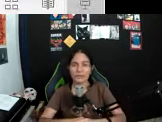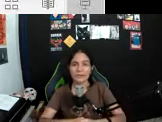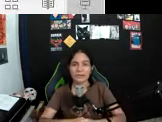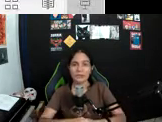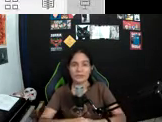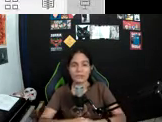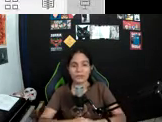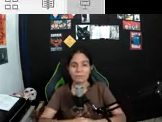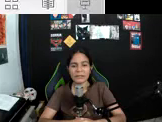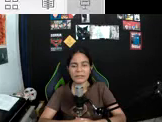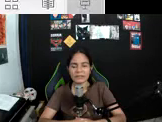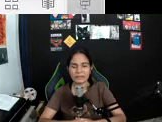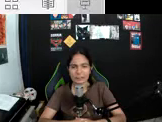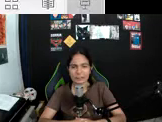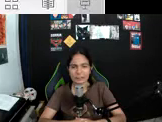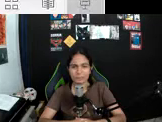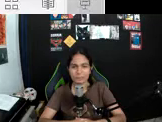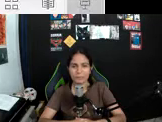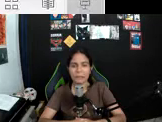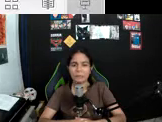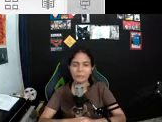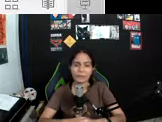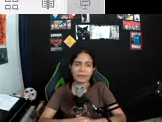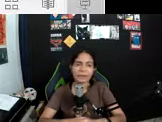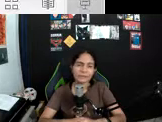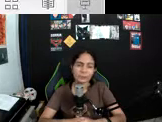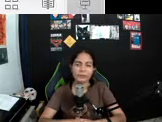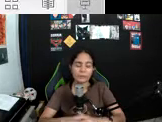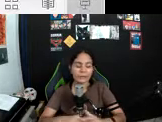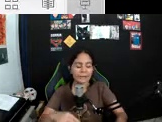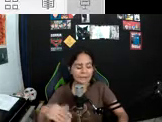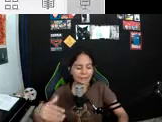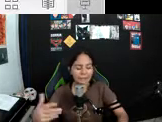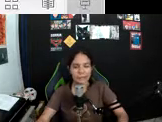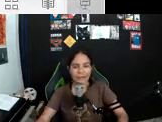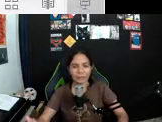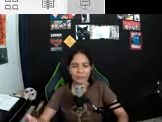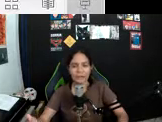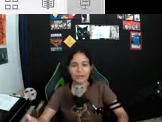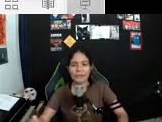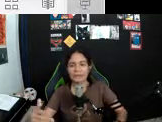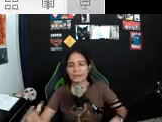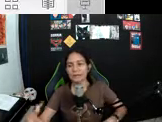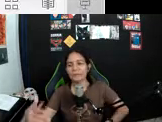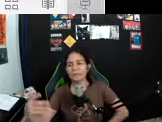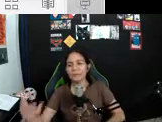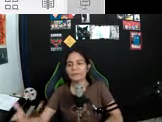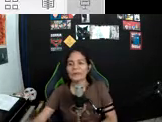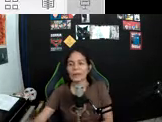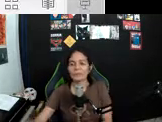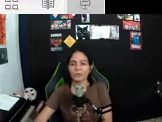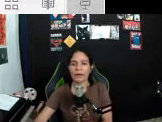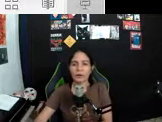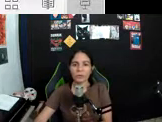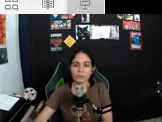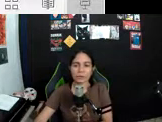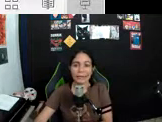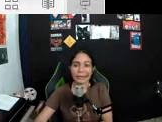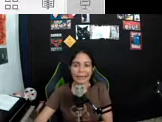um desses níveis de mídias aí. Como eu disse, foi necessário que fosse